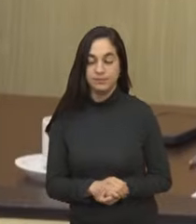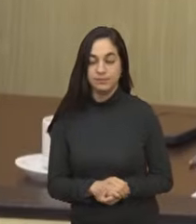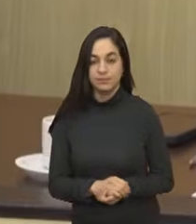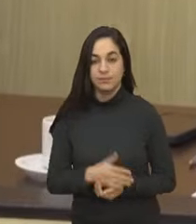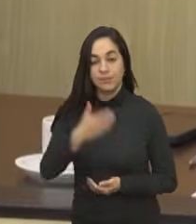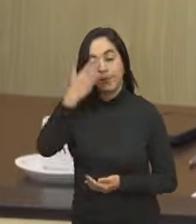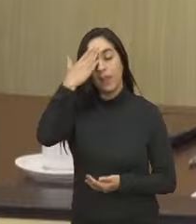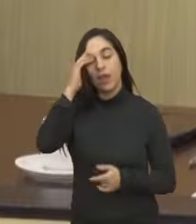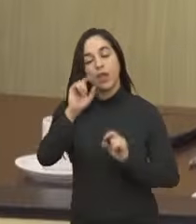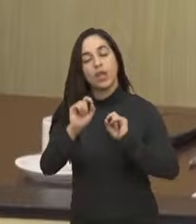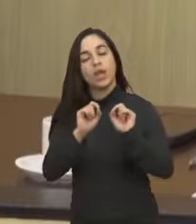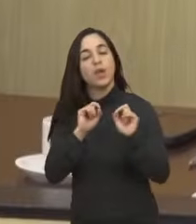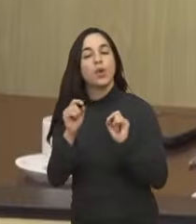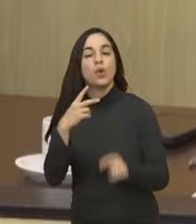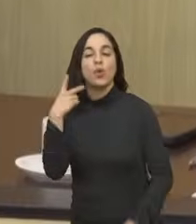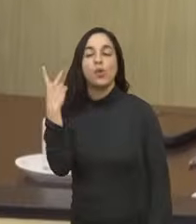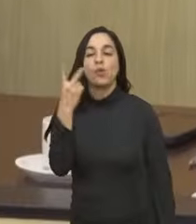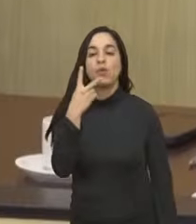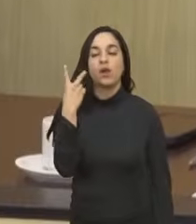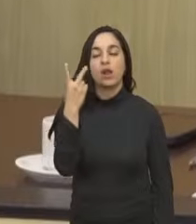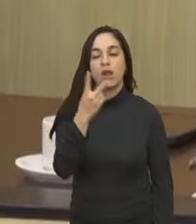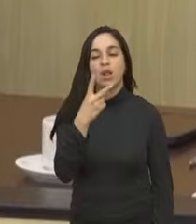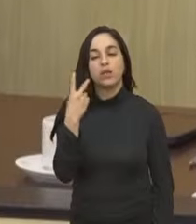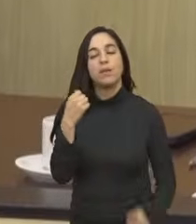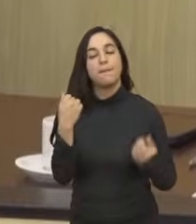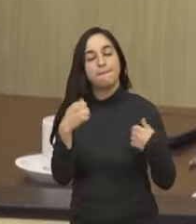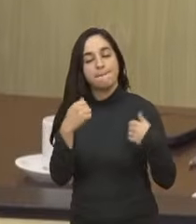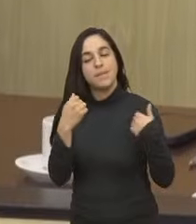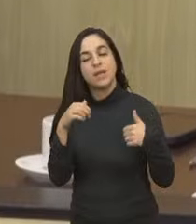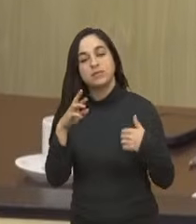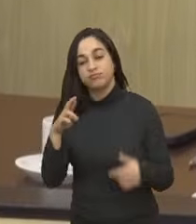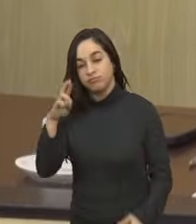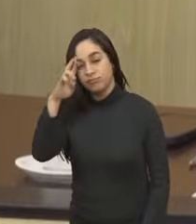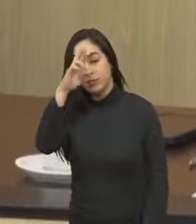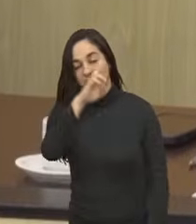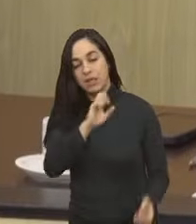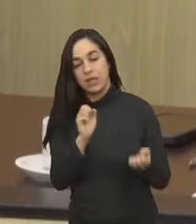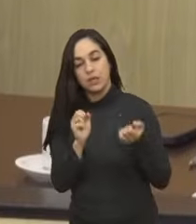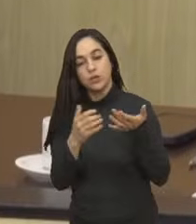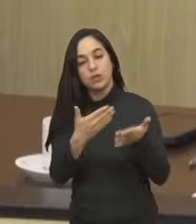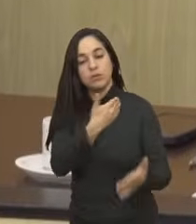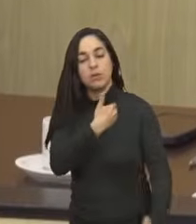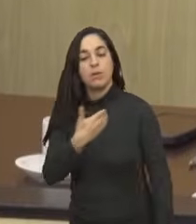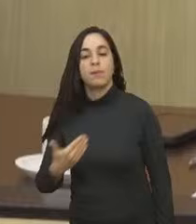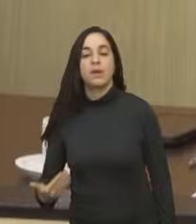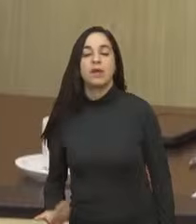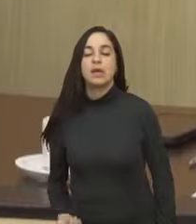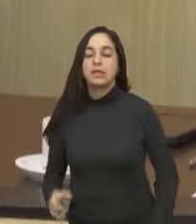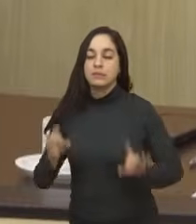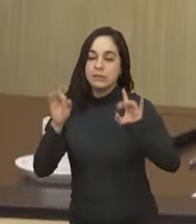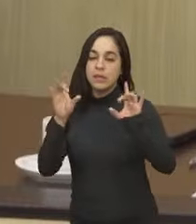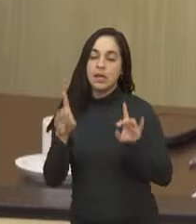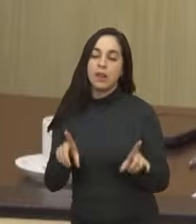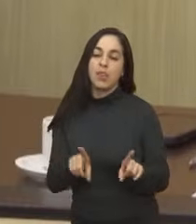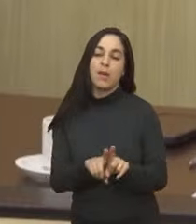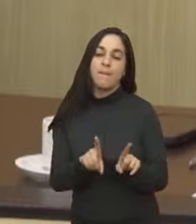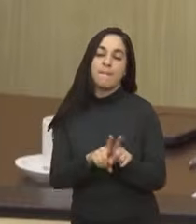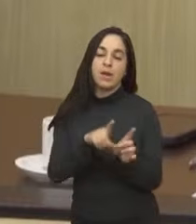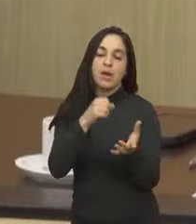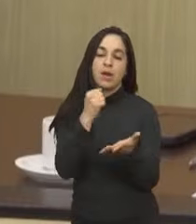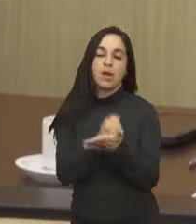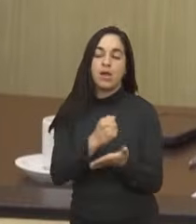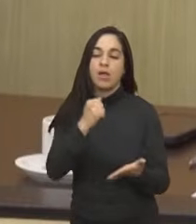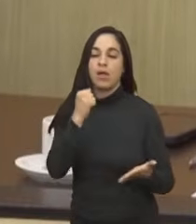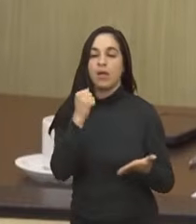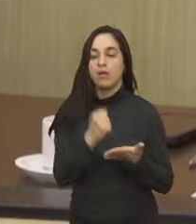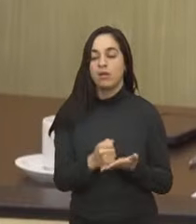Considerando que é dever do vereador fiscalizar os atos da administração pública, em especial as contratações feitas por inexigibilidade